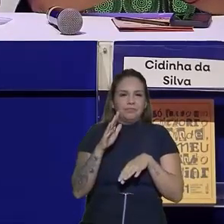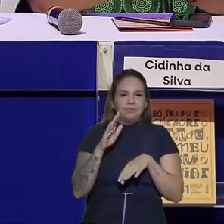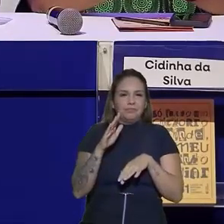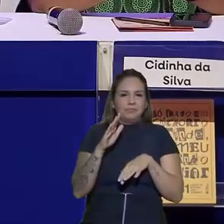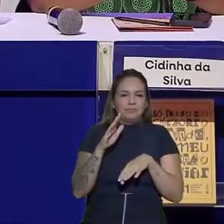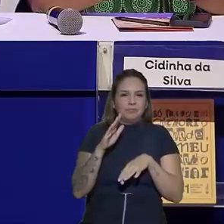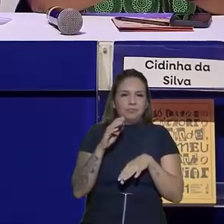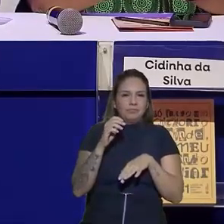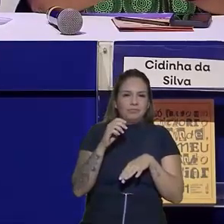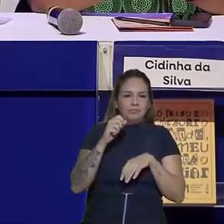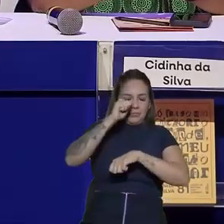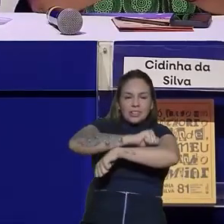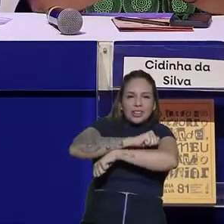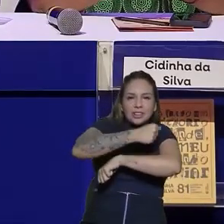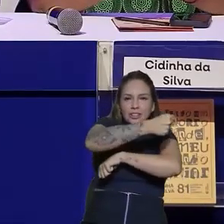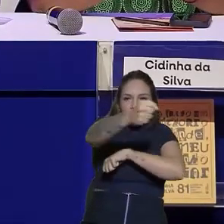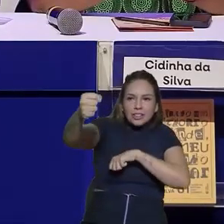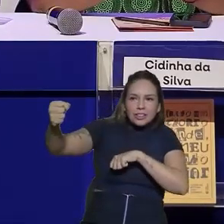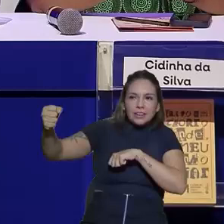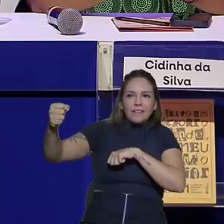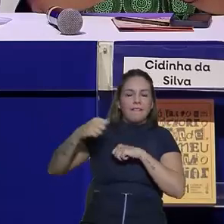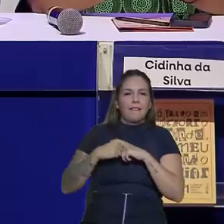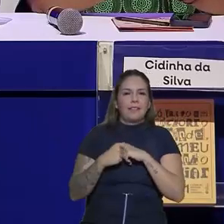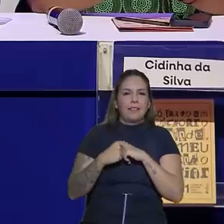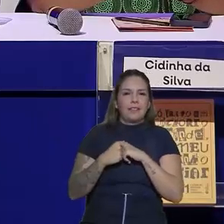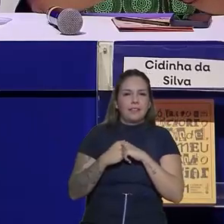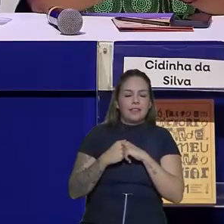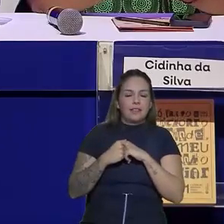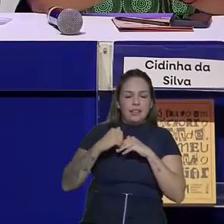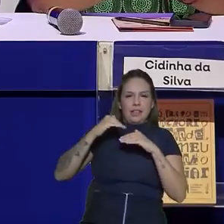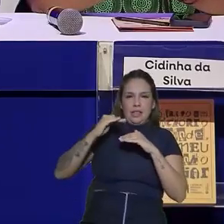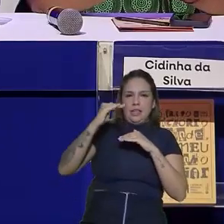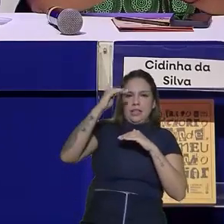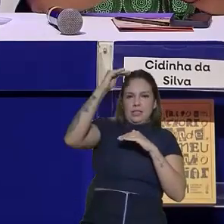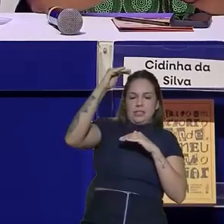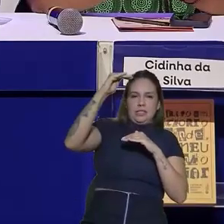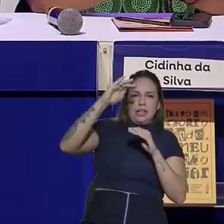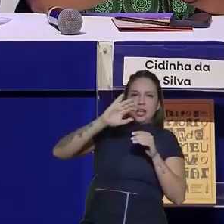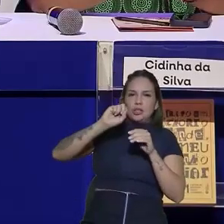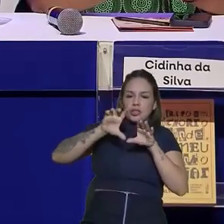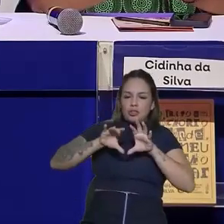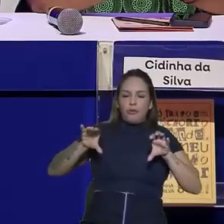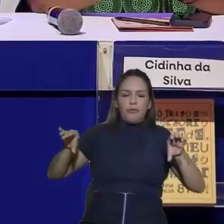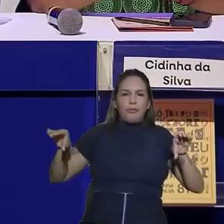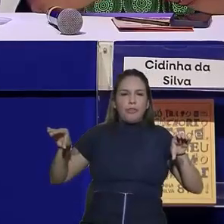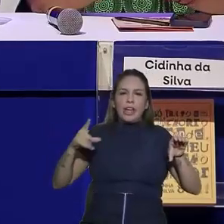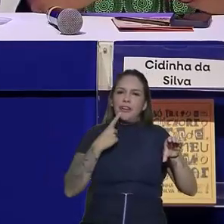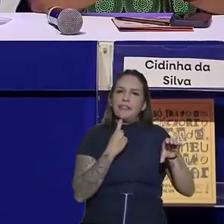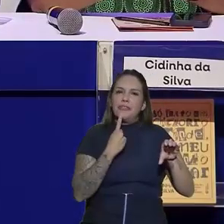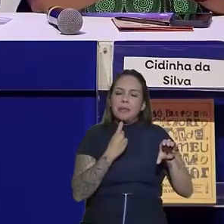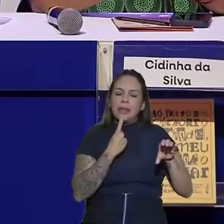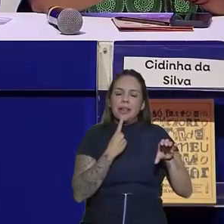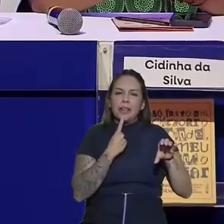tinha de portas-retratos e de janelas que empurram. Estante de mogno, sofá com capas vermelhas e babados nas pontas com biquinhos